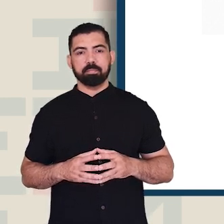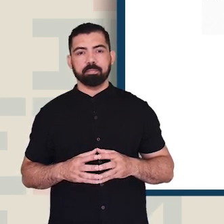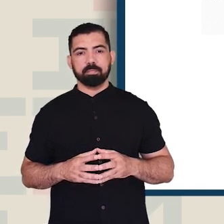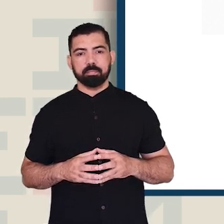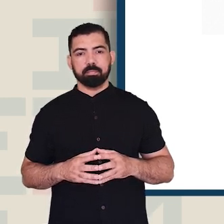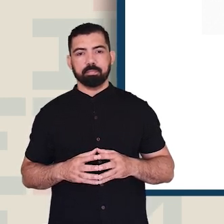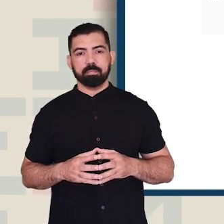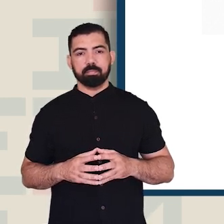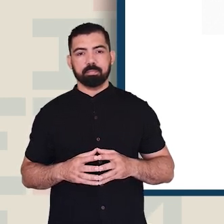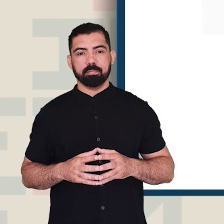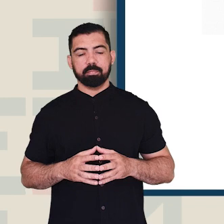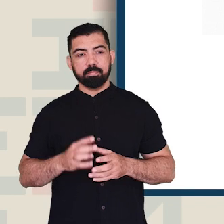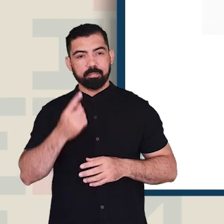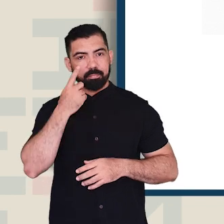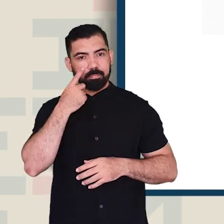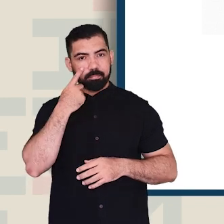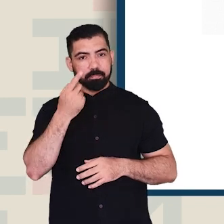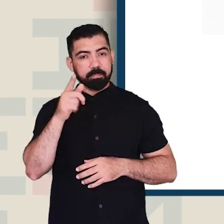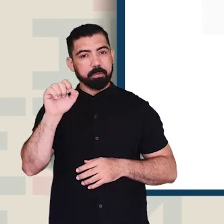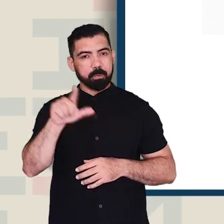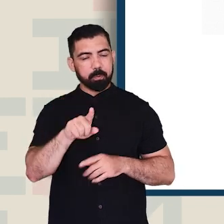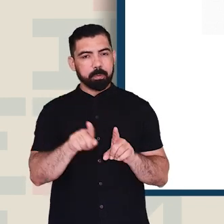muito bonito também o som.